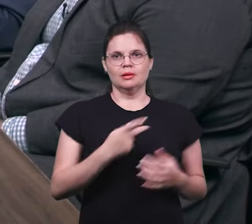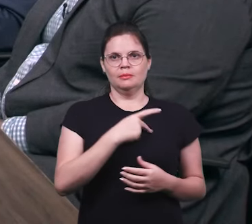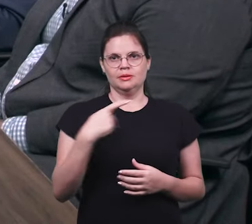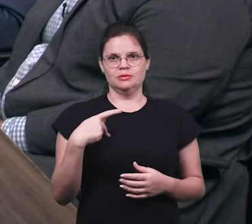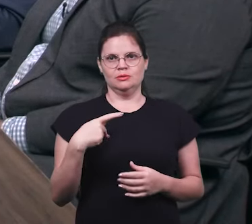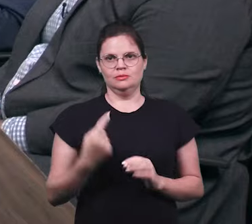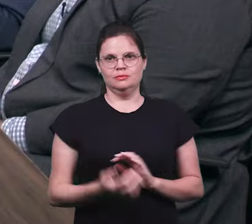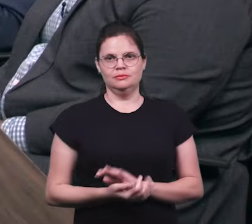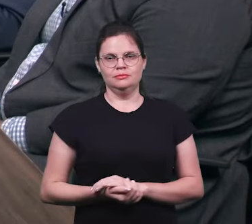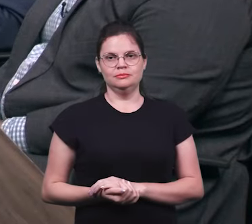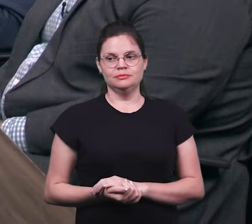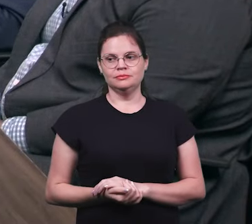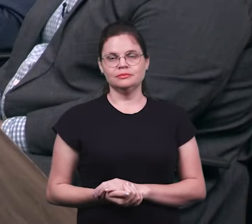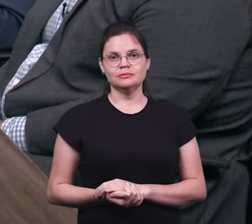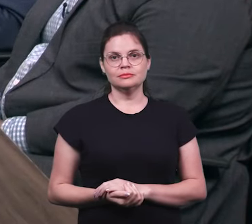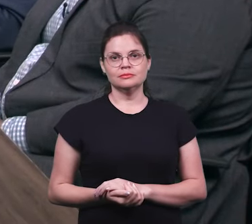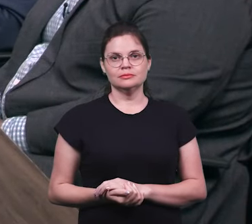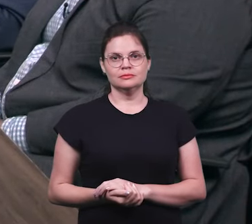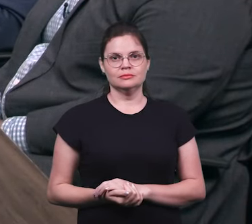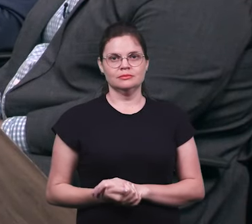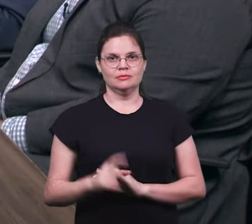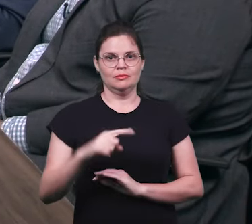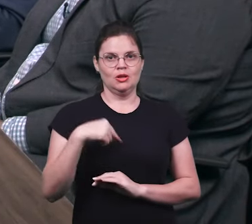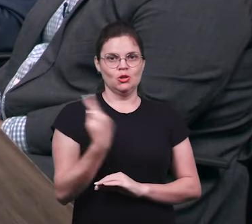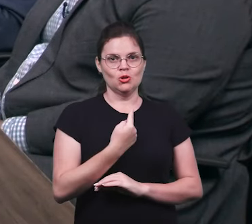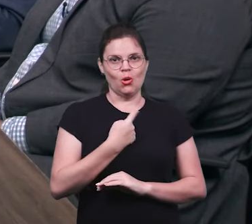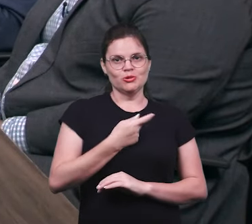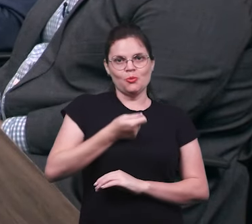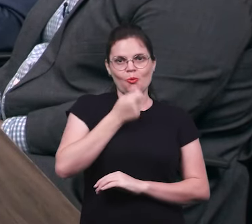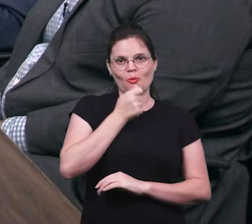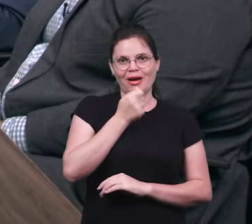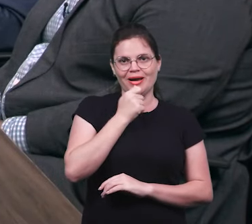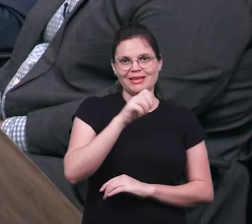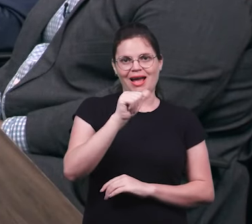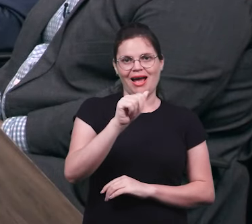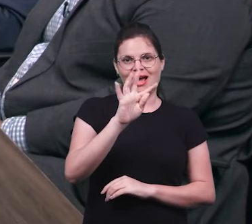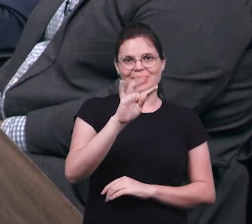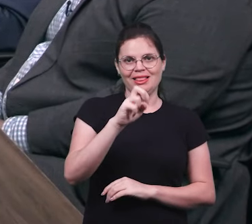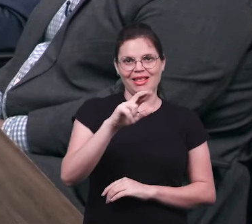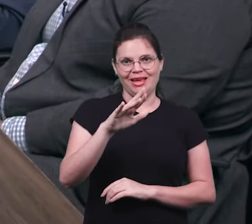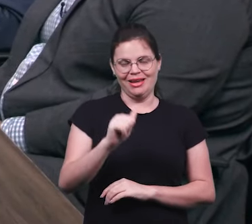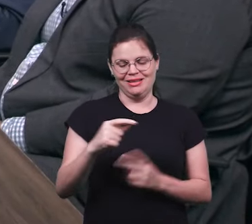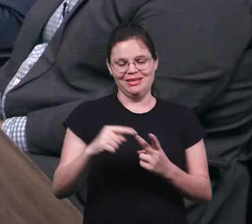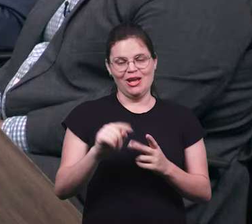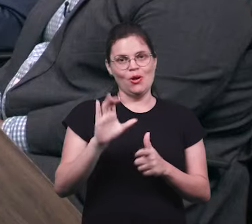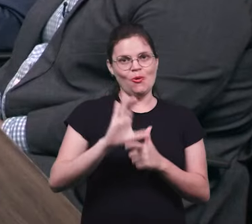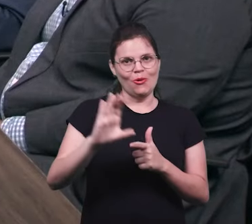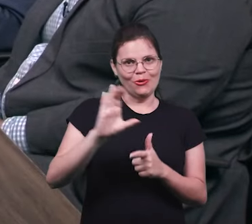Pastor Serlon, nós ainda estamos em Atenas e tem Corinto e tem mais